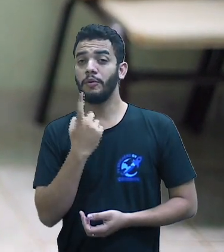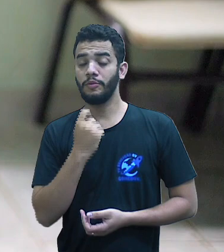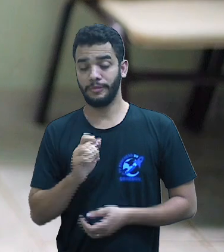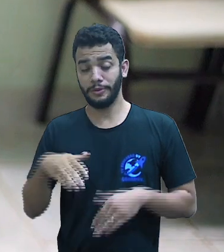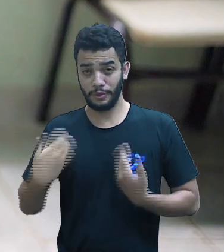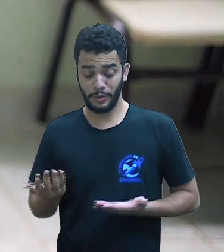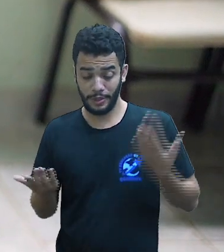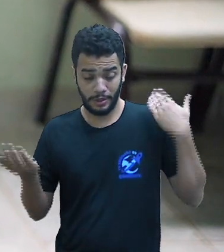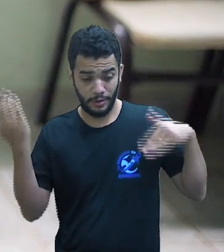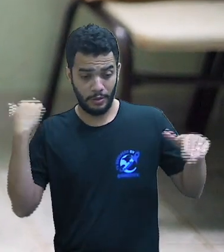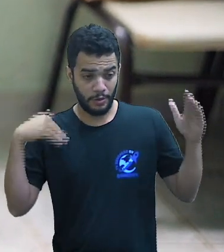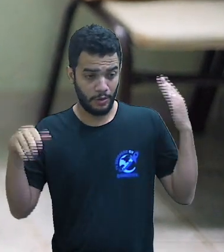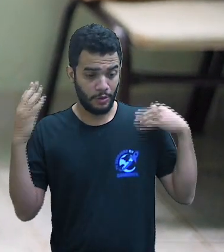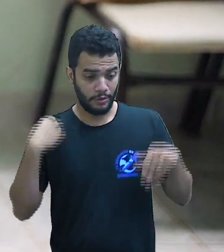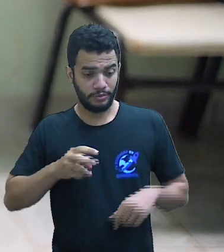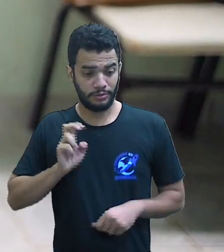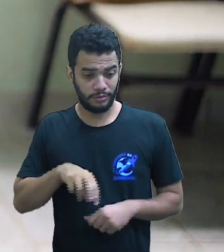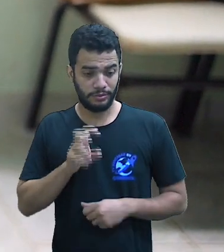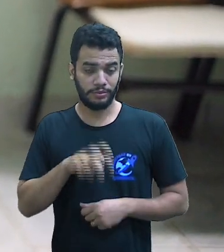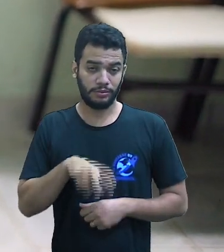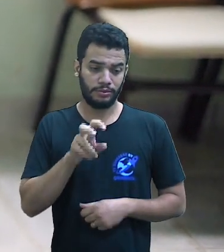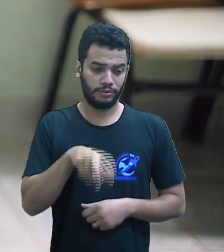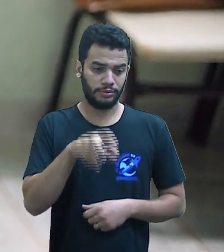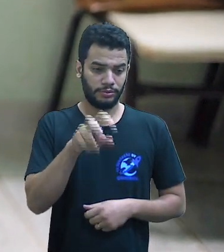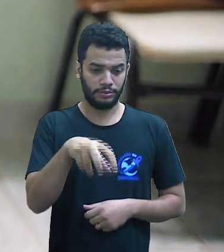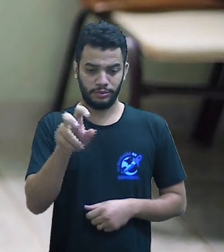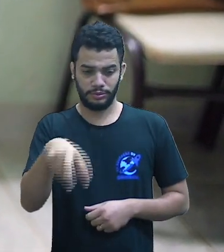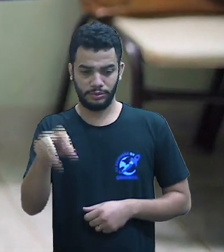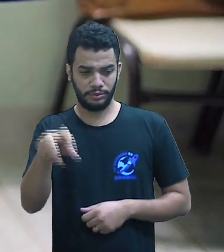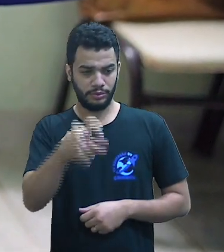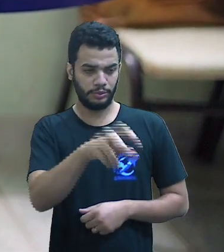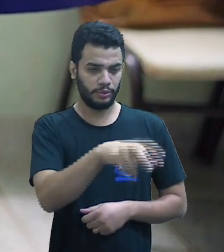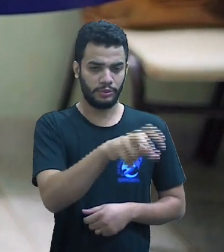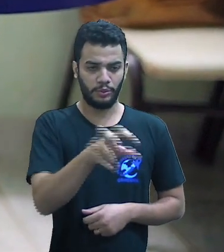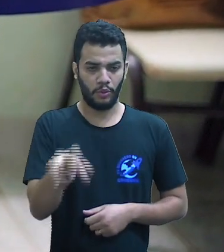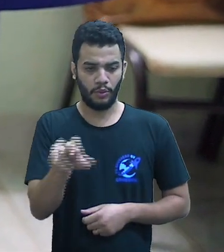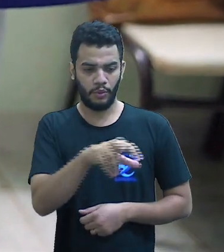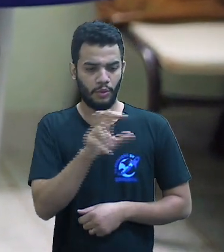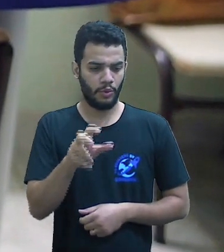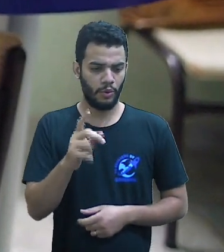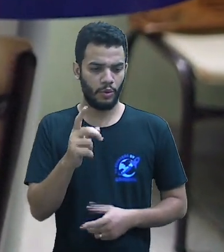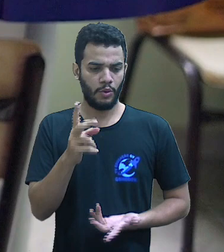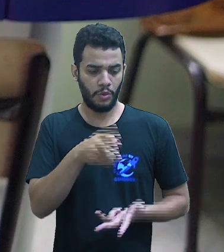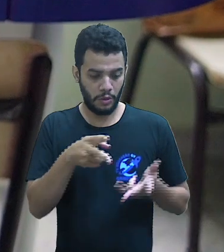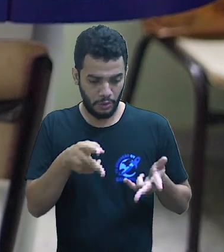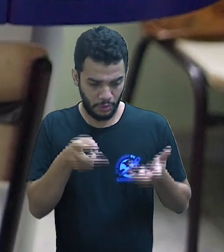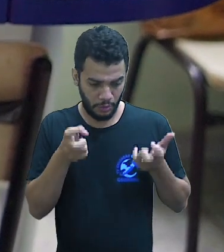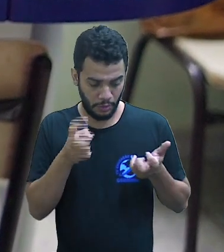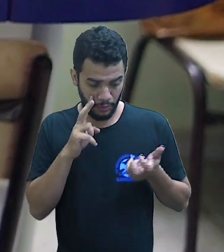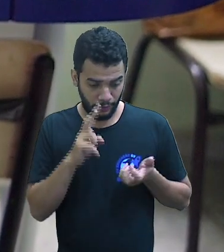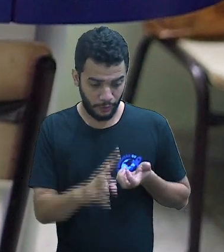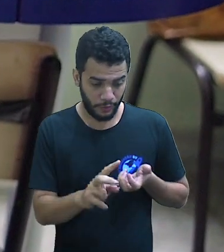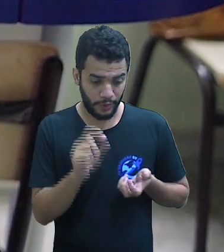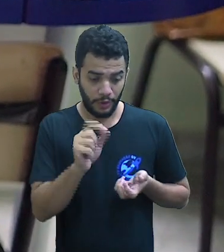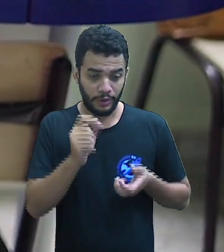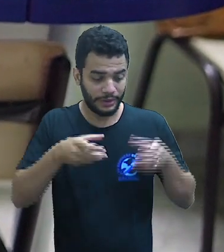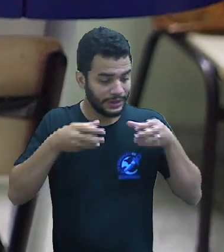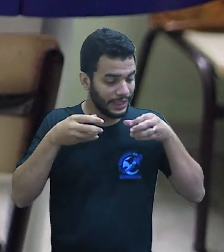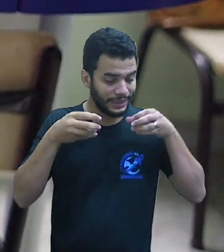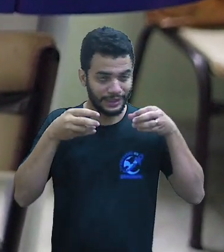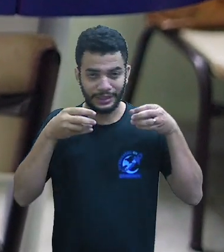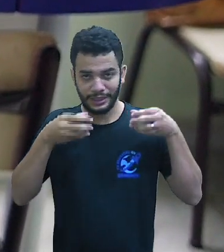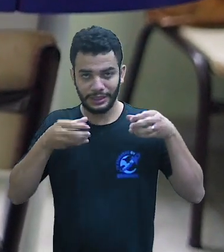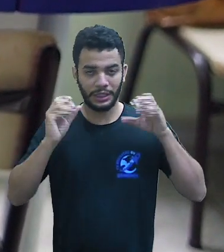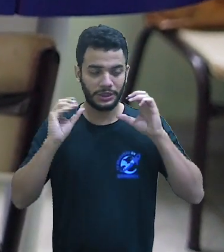passeando, mas ela viu um milho no chão e aí ela plantou e disse pros amigos